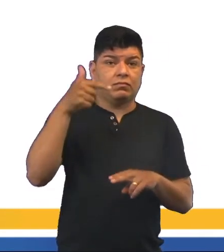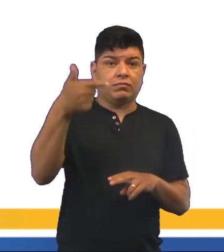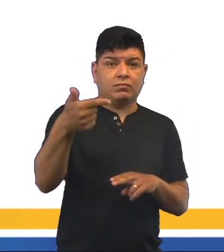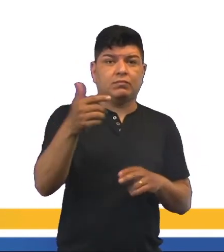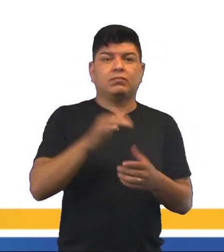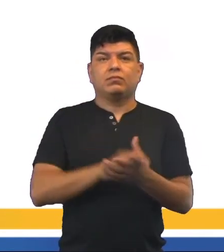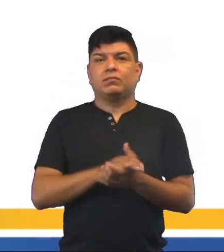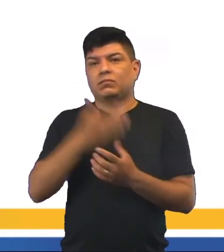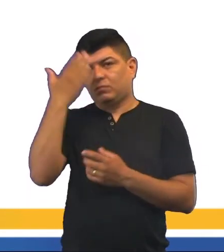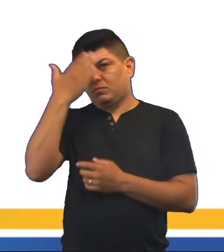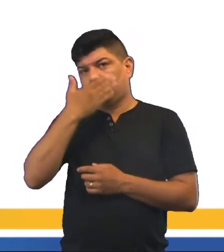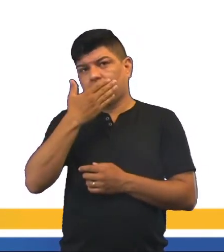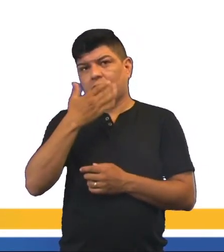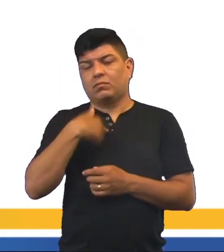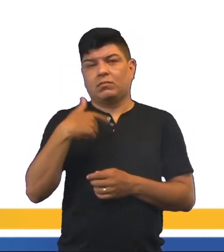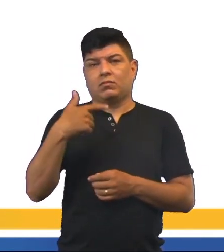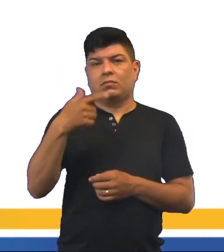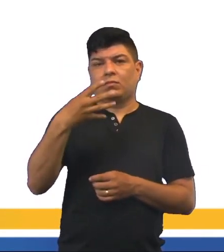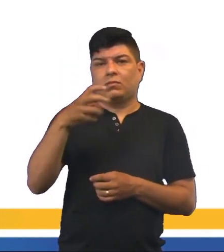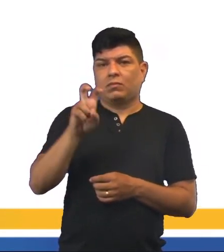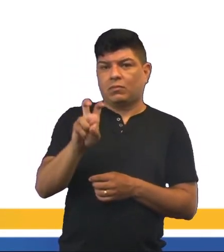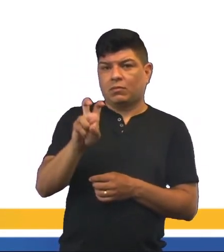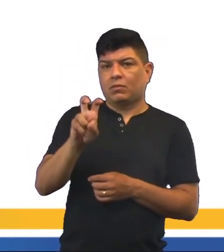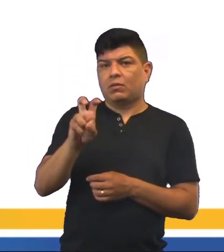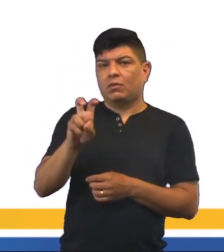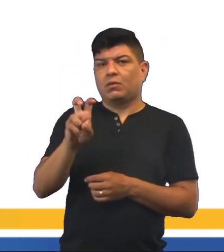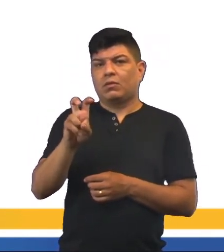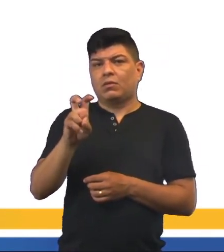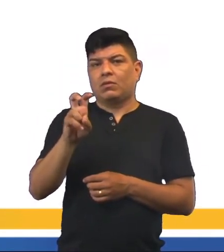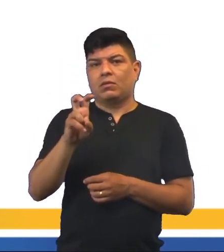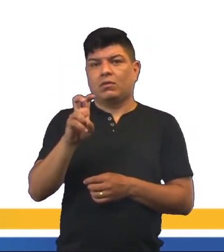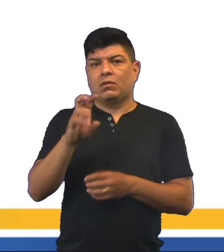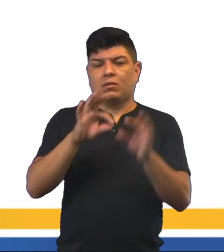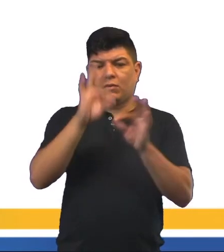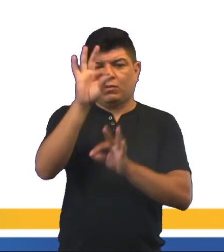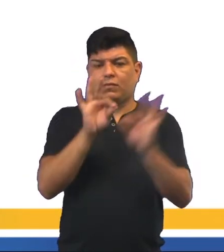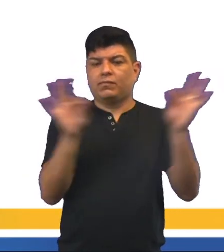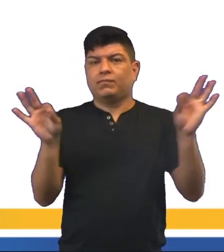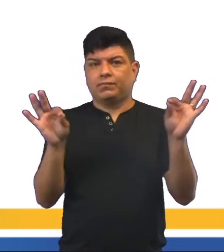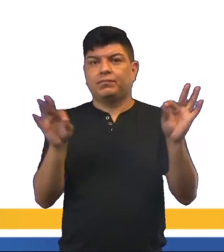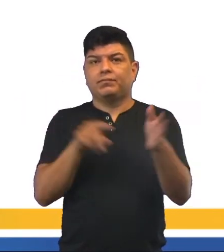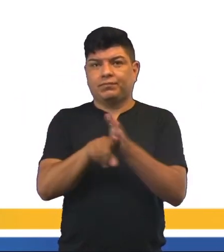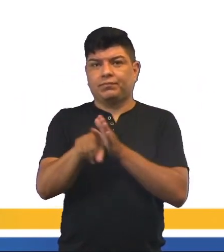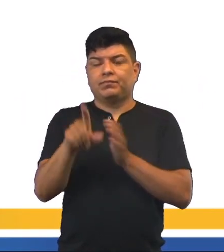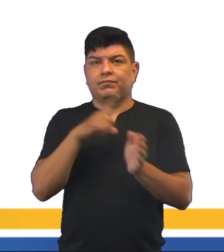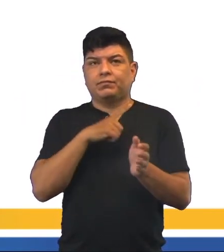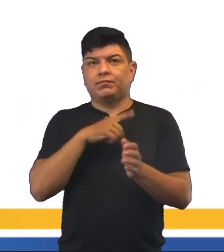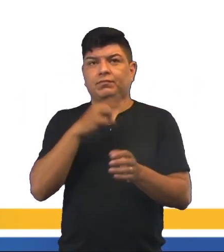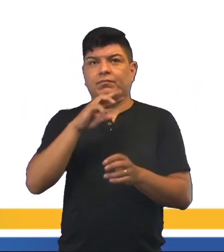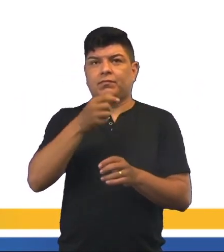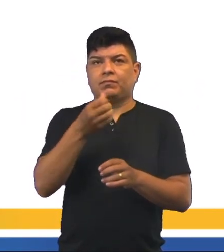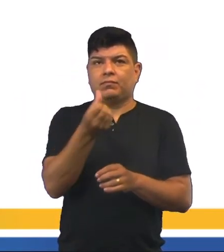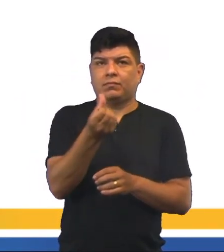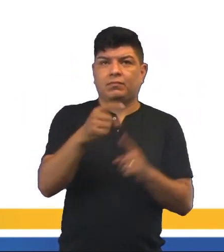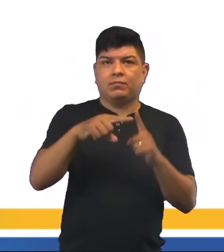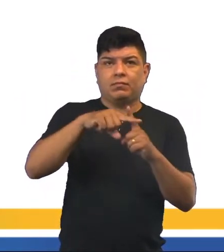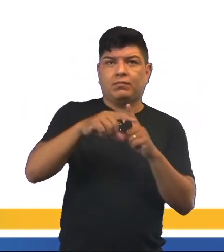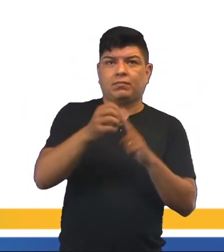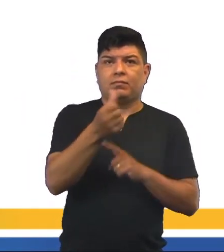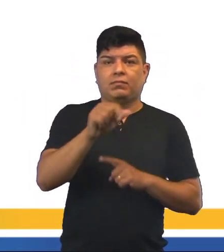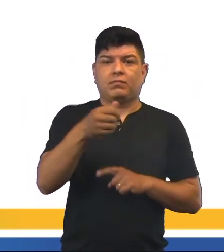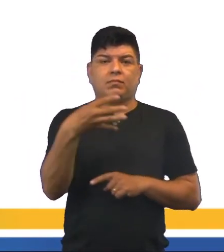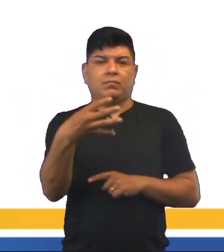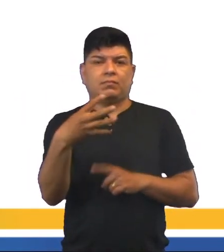frente, olha lá, eu coloquei 45 e coloquei as medidas que a questão me dá, tá bom? Ela dá 3,6